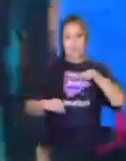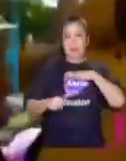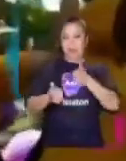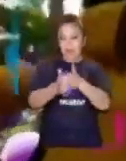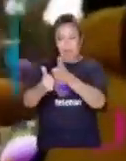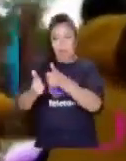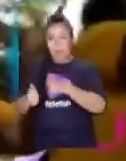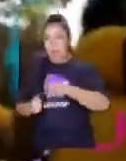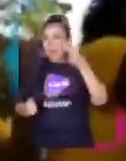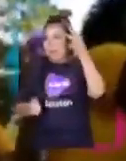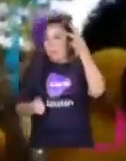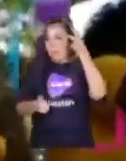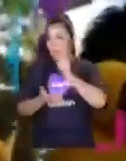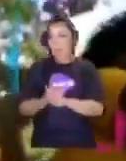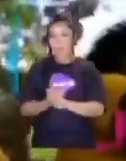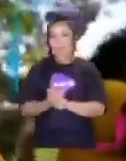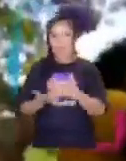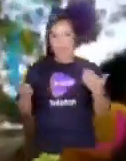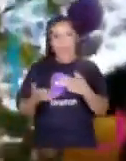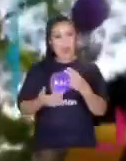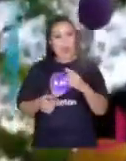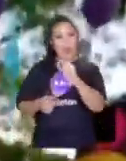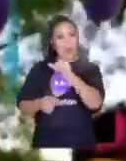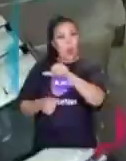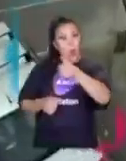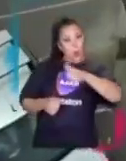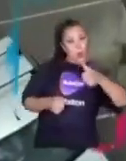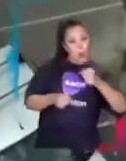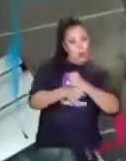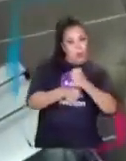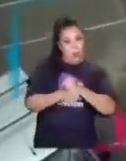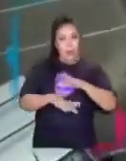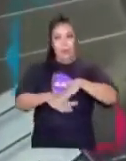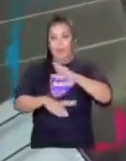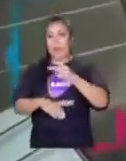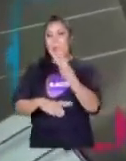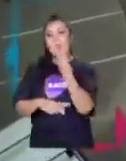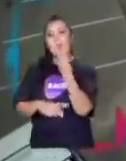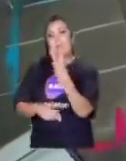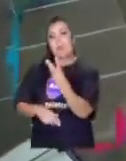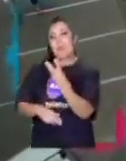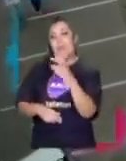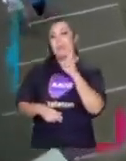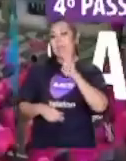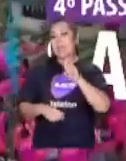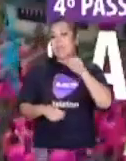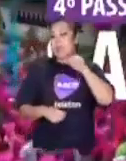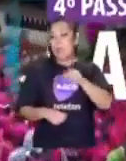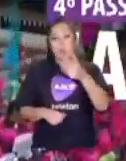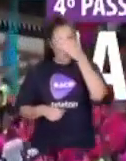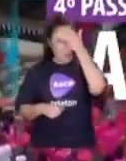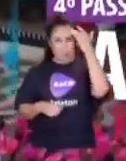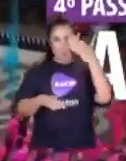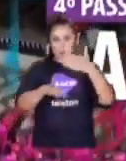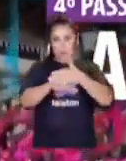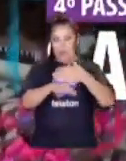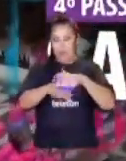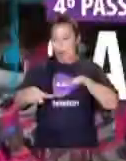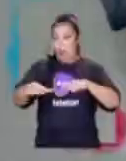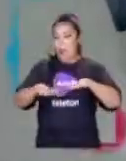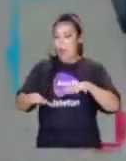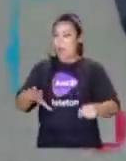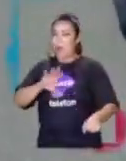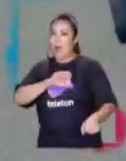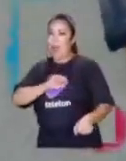Paulo. Ao longo dessas 11 edições, mais de 35 mil pessoas participaram desse movimento de